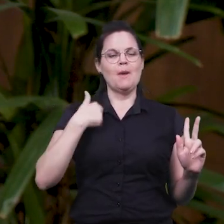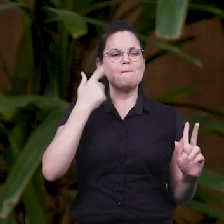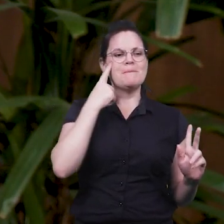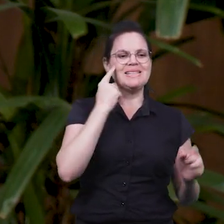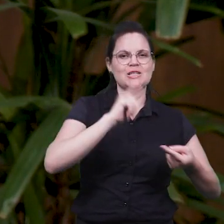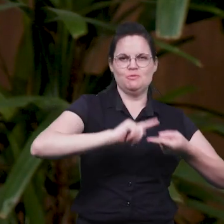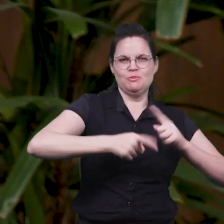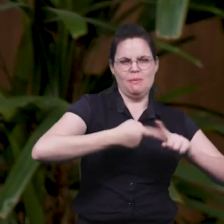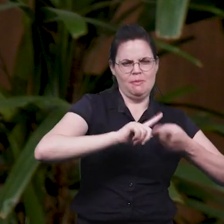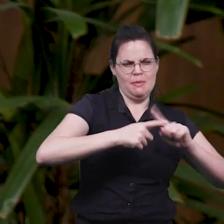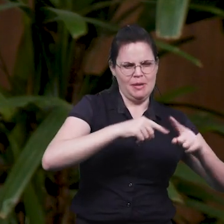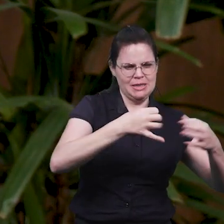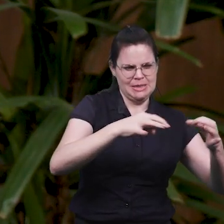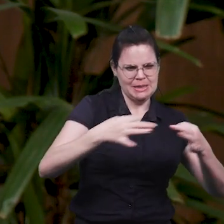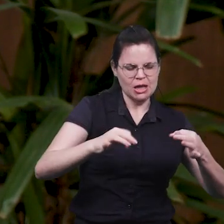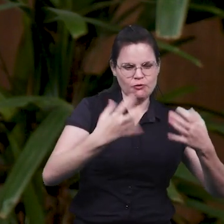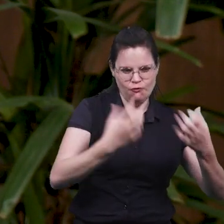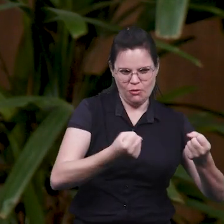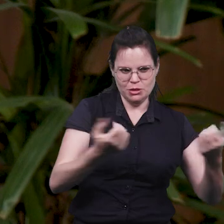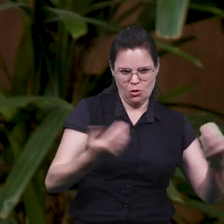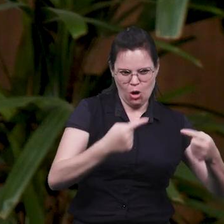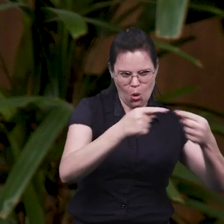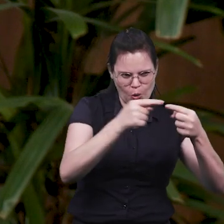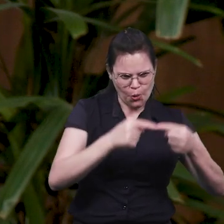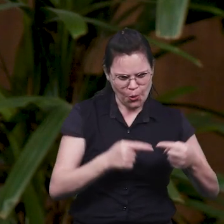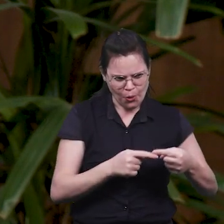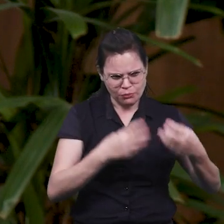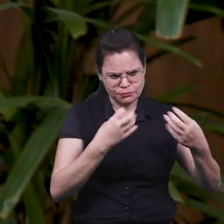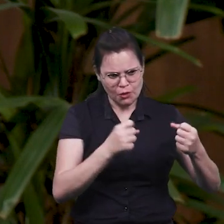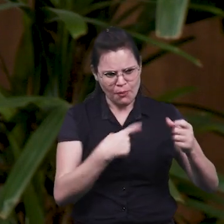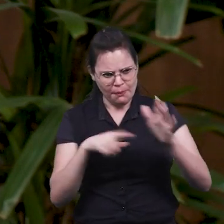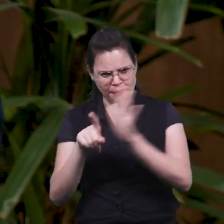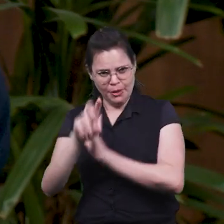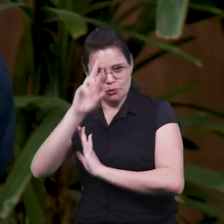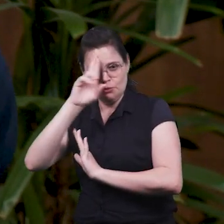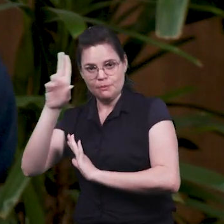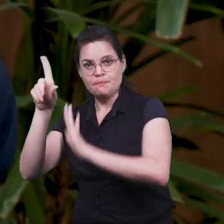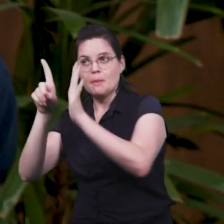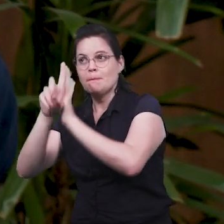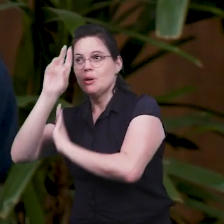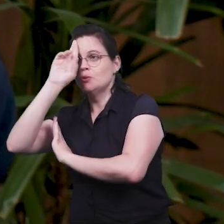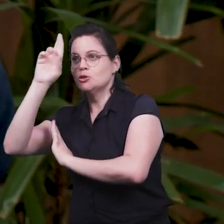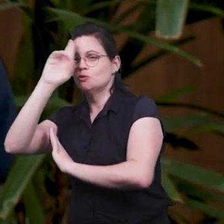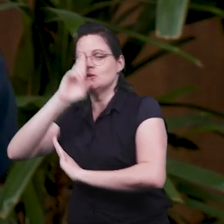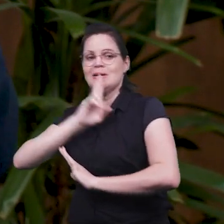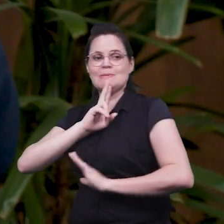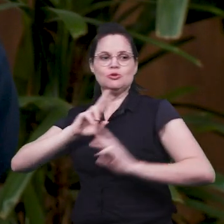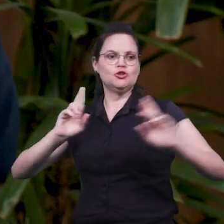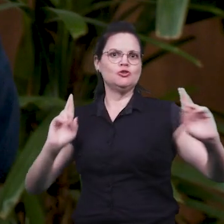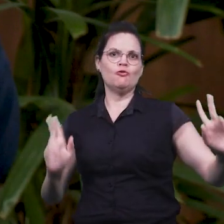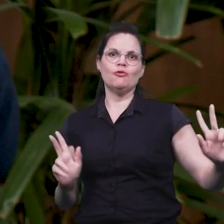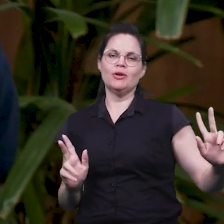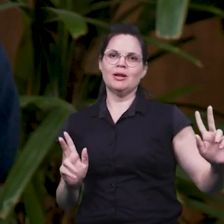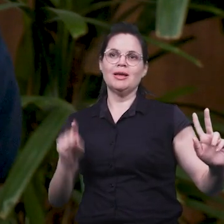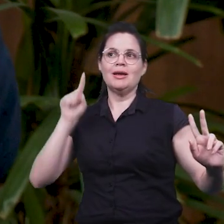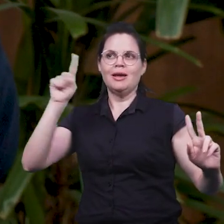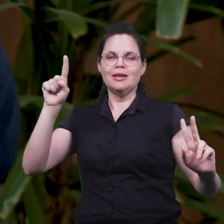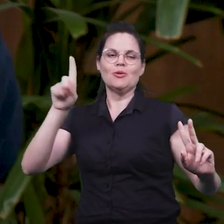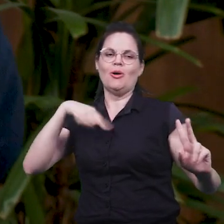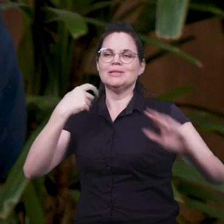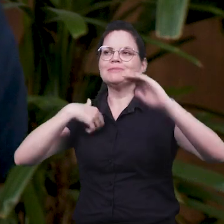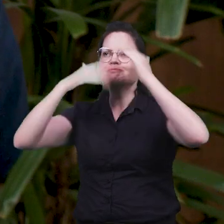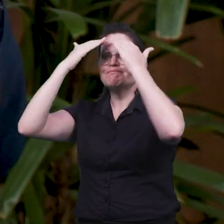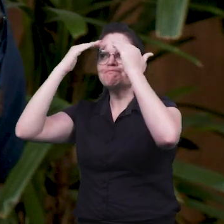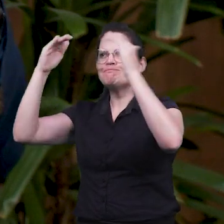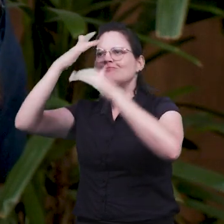que é proposto. Exatamente. E, obviamente, aquilo que é direcionado pelo Espírito Santo prevalece em